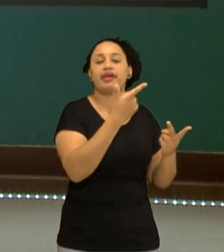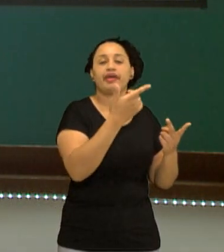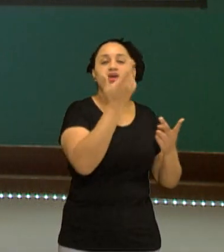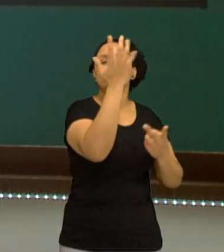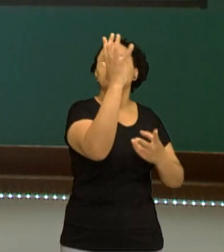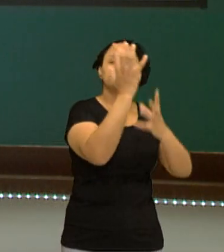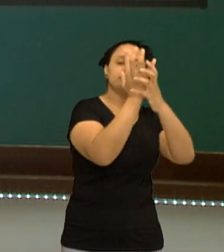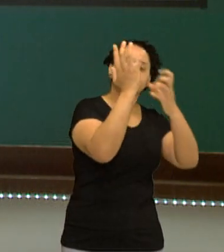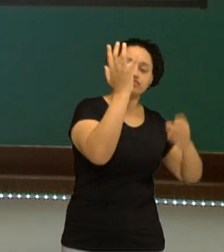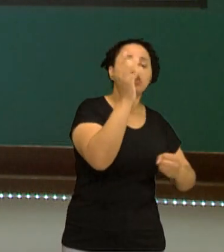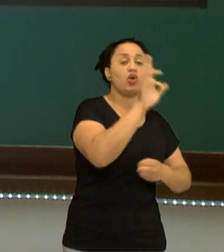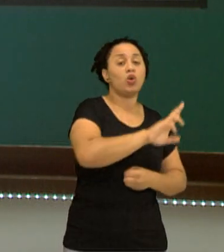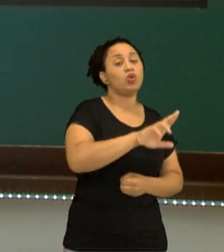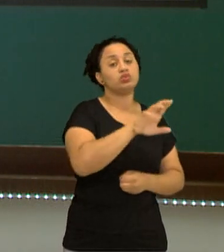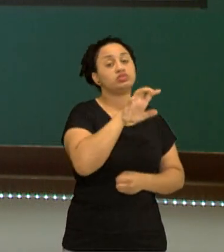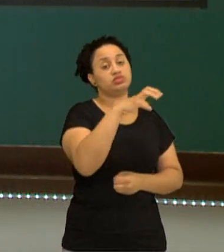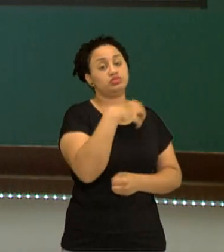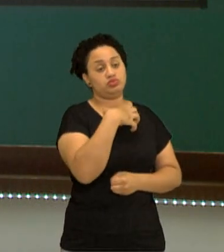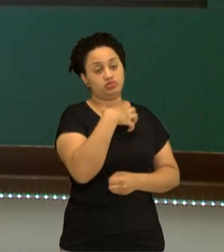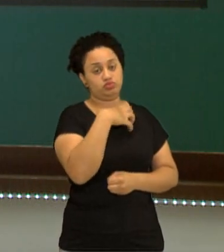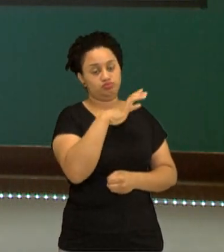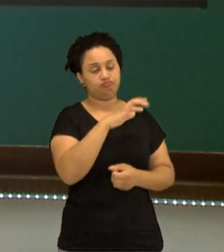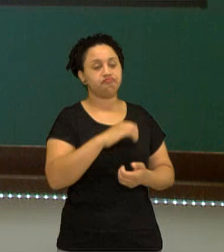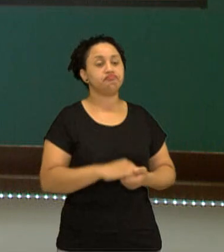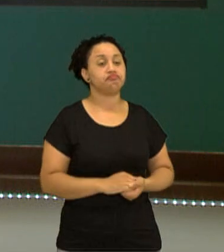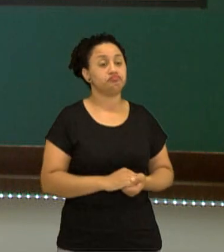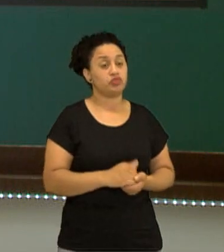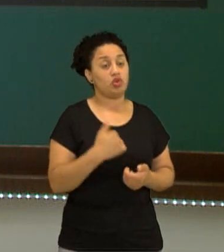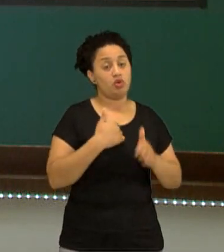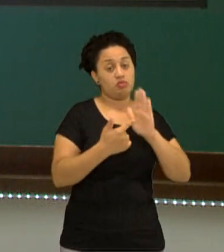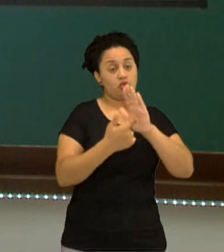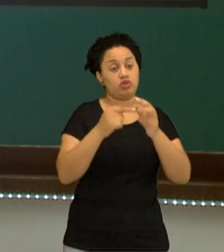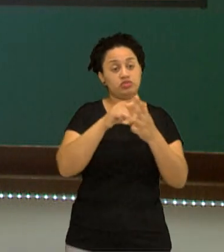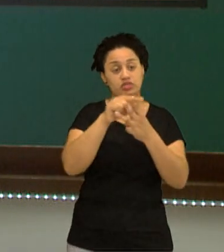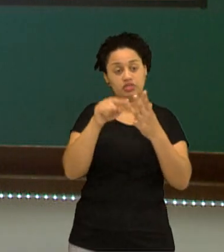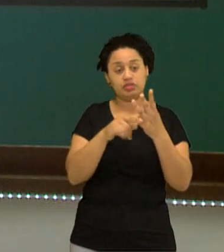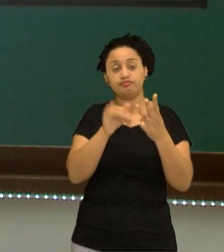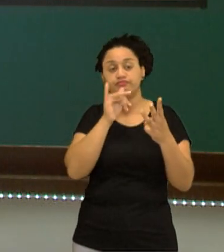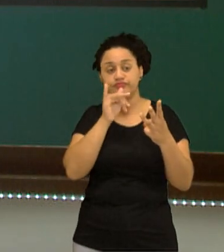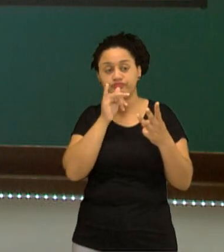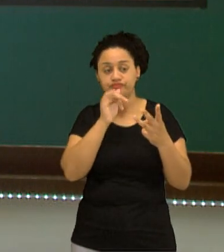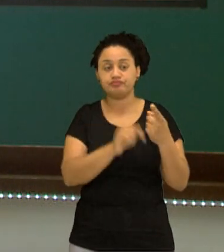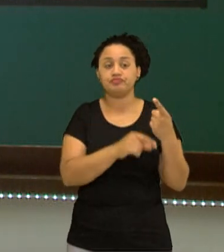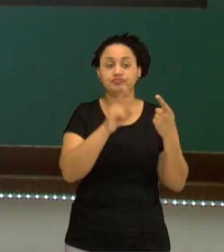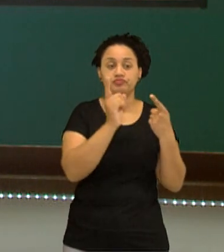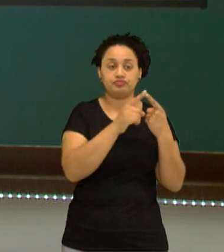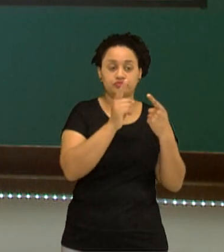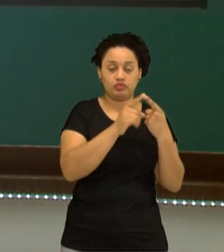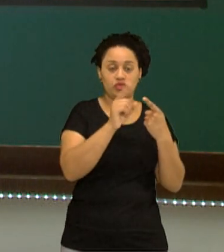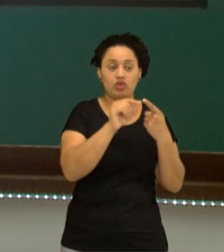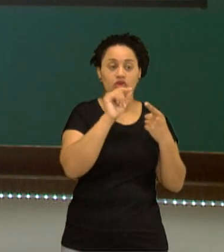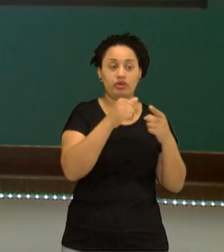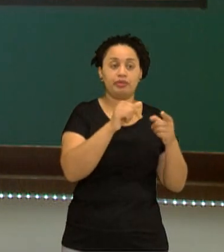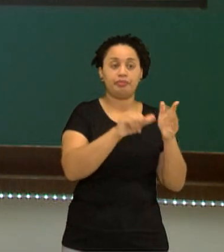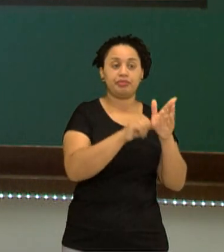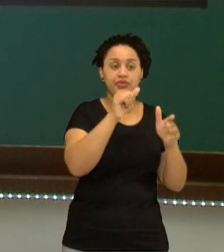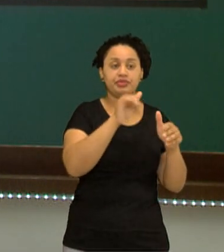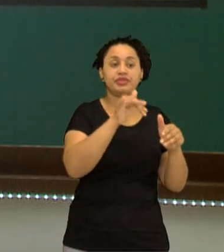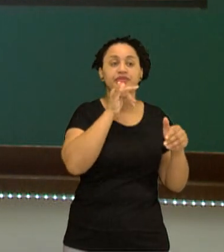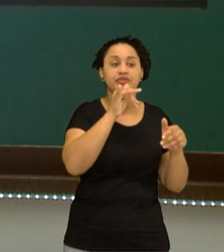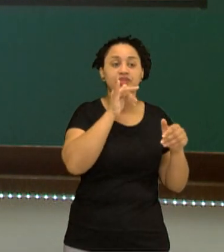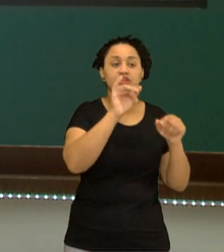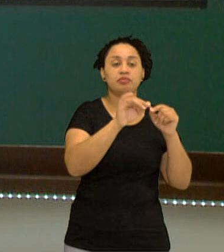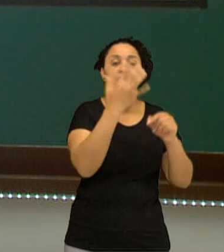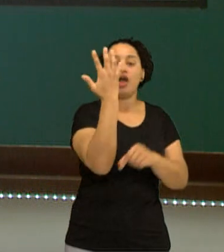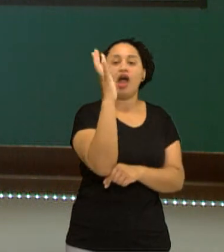pego e utilizo daquele jeito. Trago para vocês 3 exemplos. O primeiro, à esquerda, troncos de